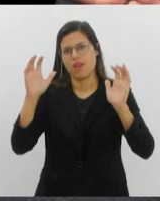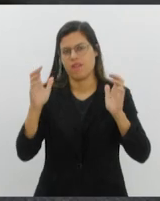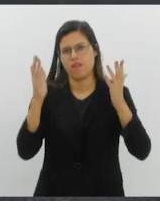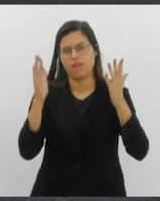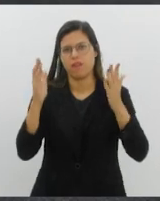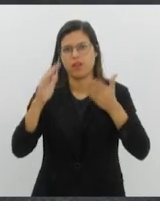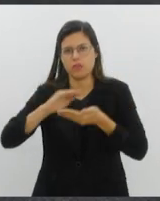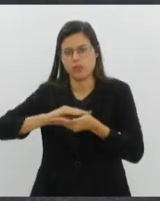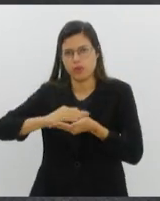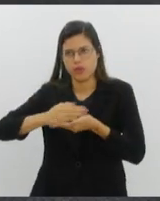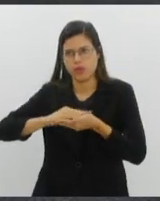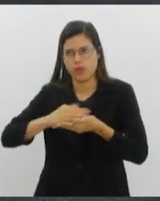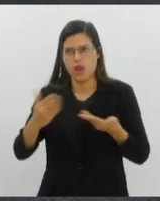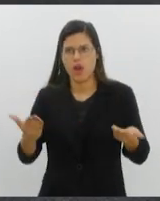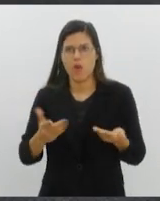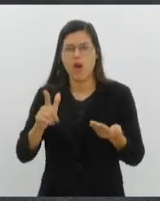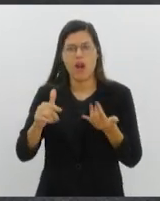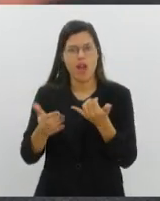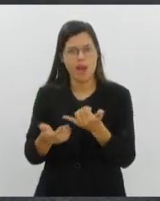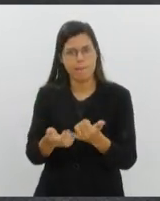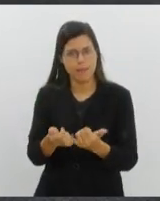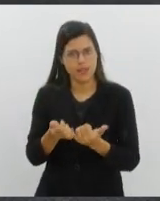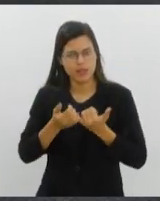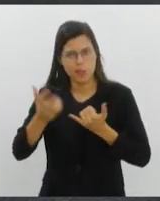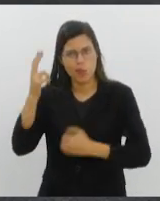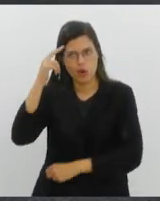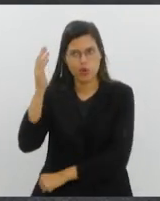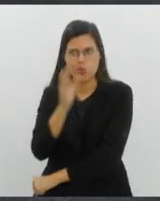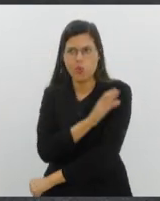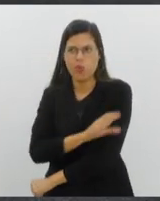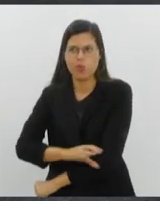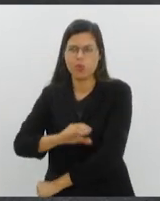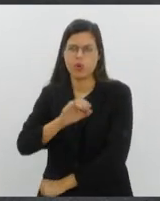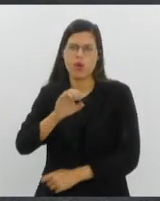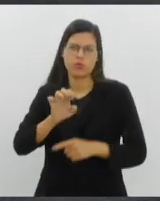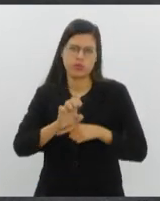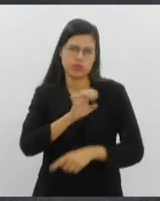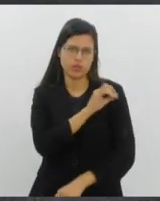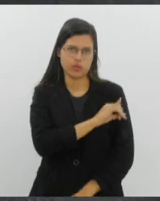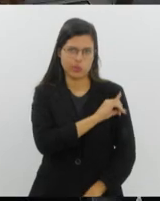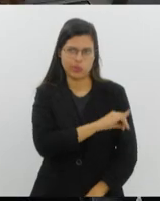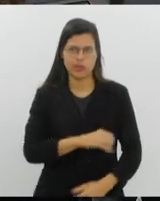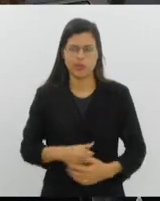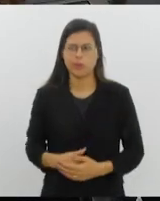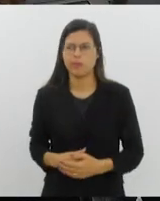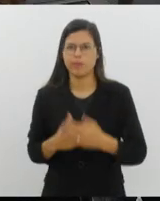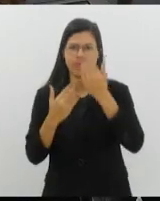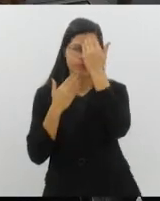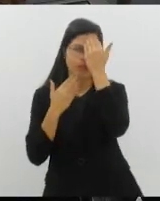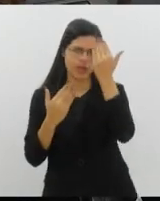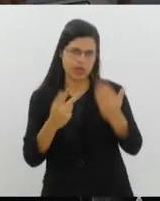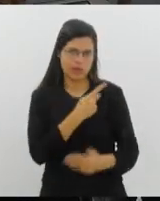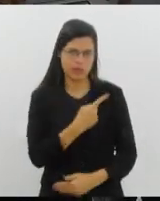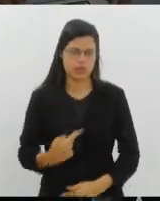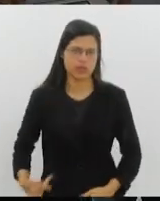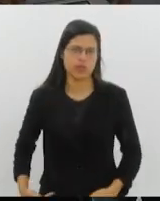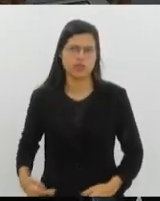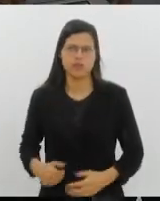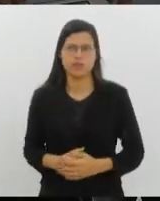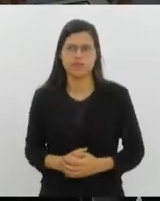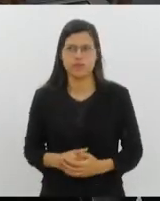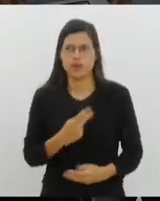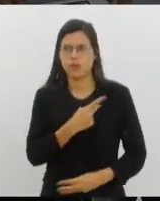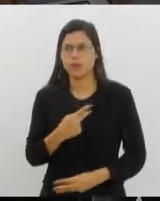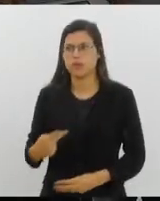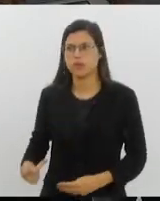que agora é patrimônio cultural e material do Estado do Rio de Janeiro. Obrigada, presidente.